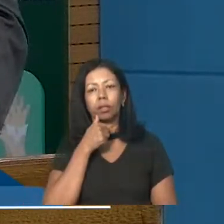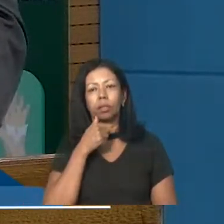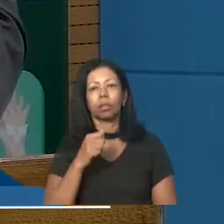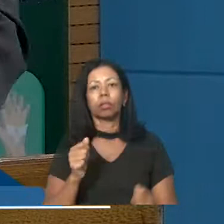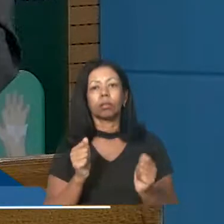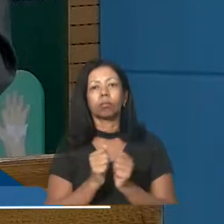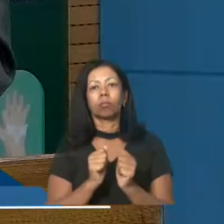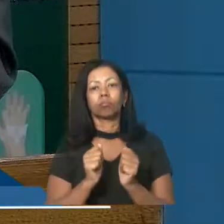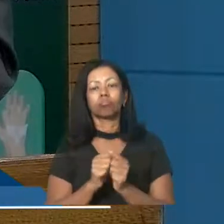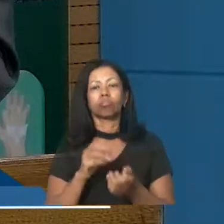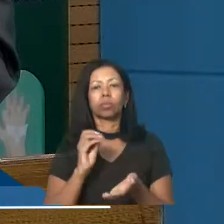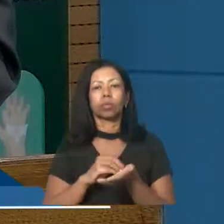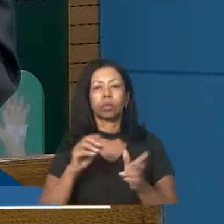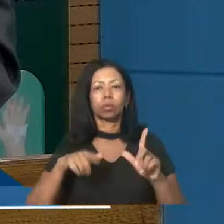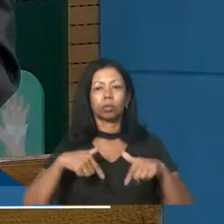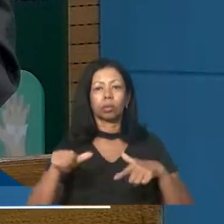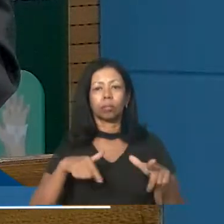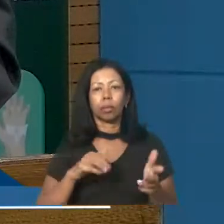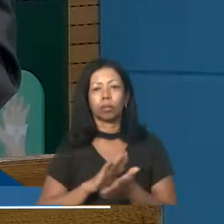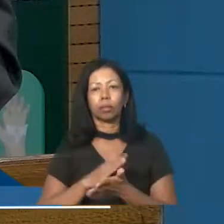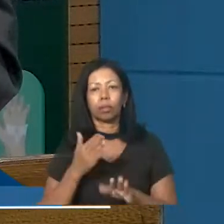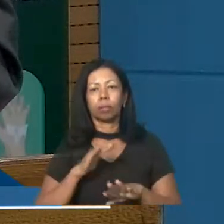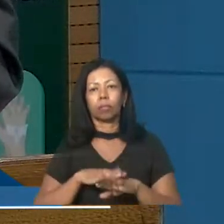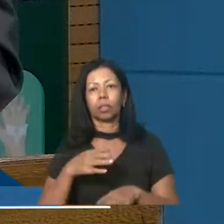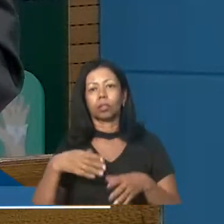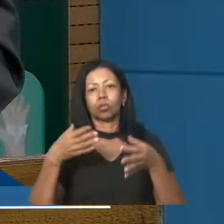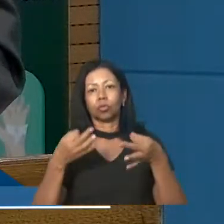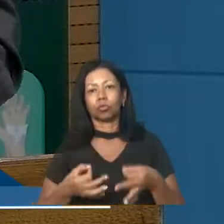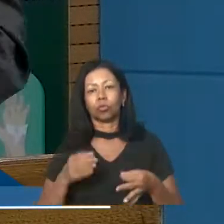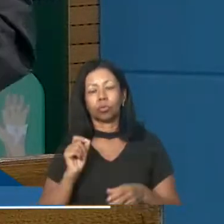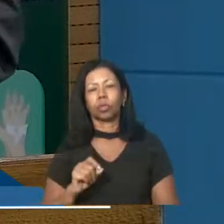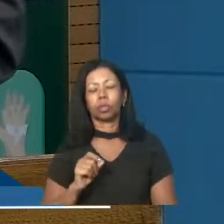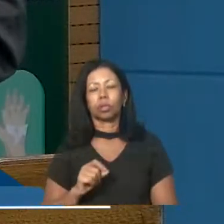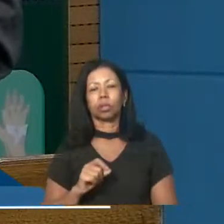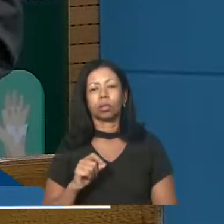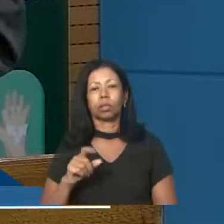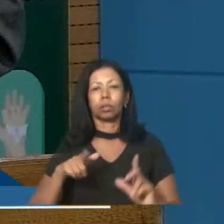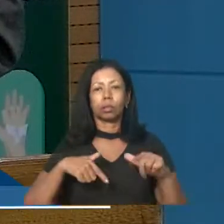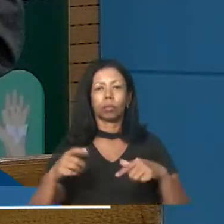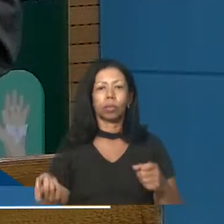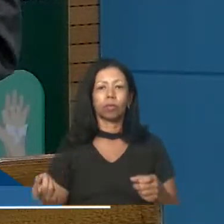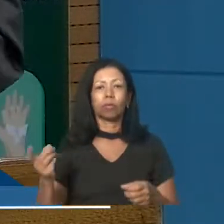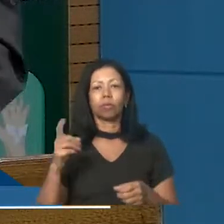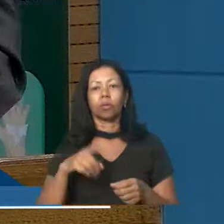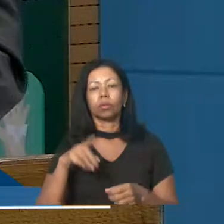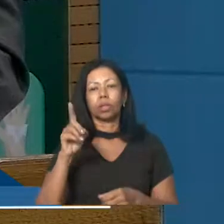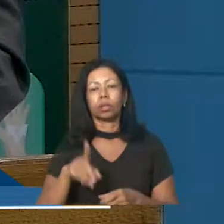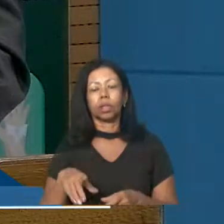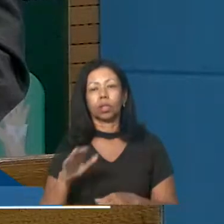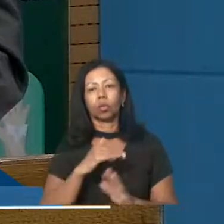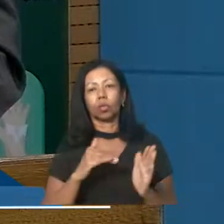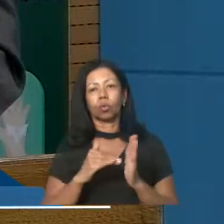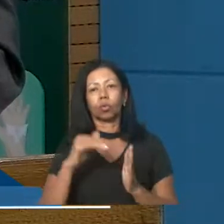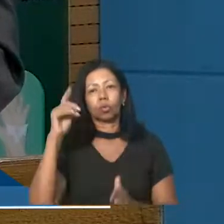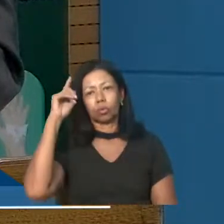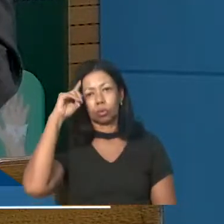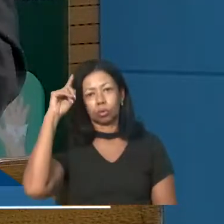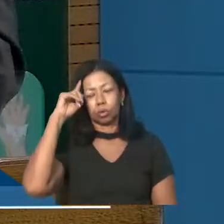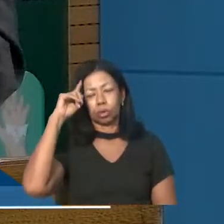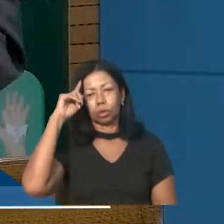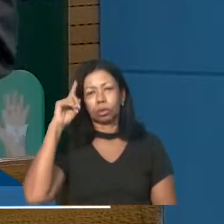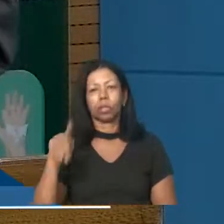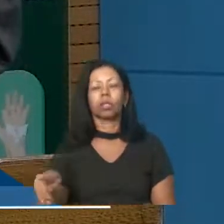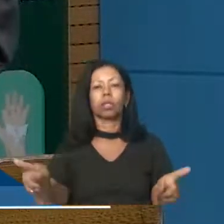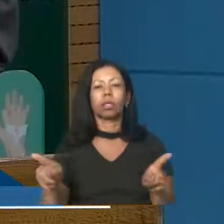do desemprego, nada mais justo do que esse serviço volta a ser diariamente,